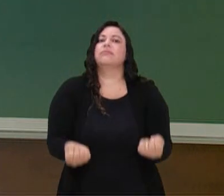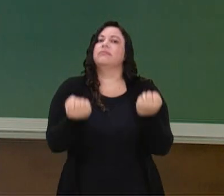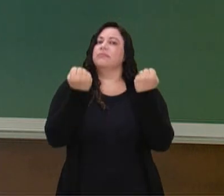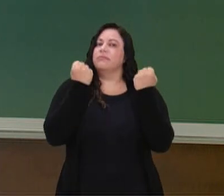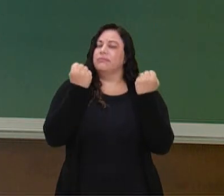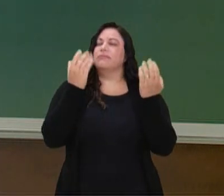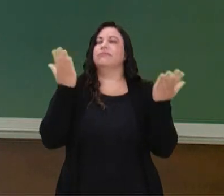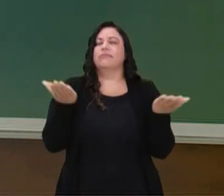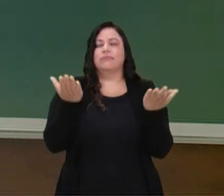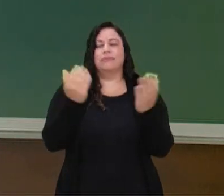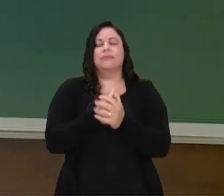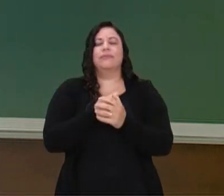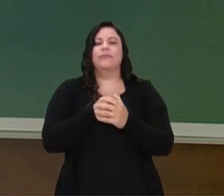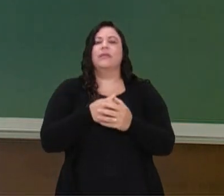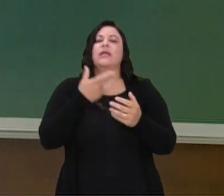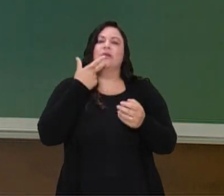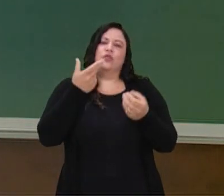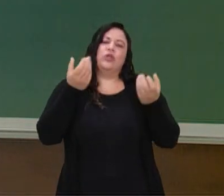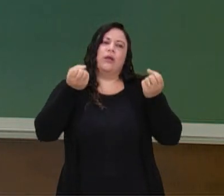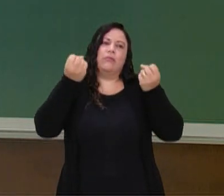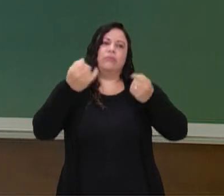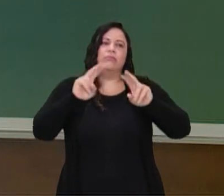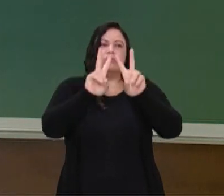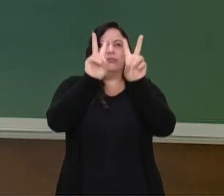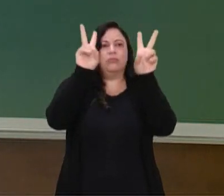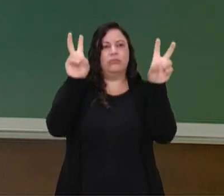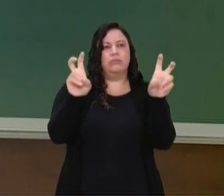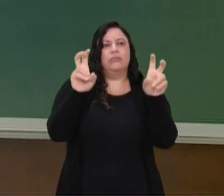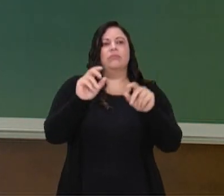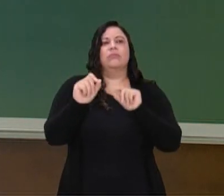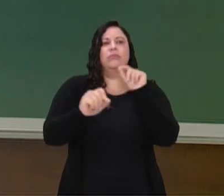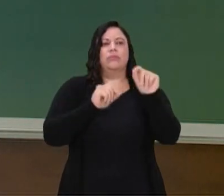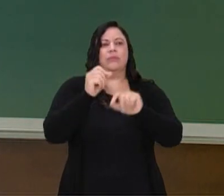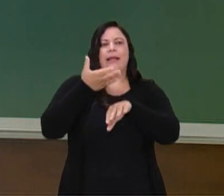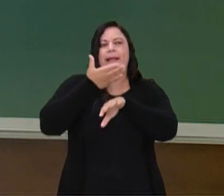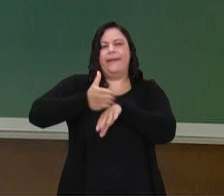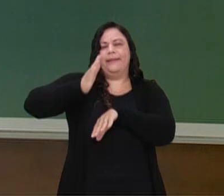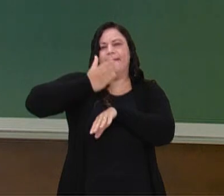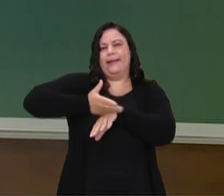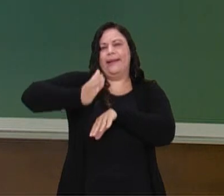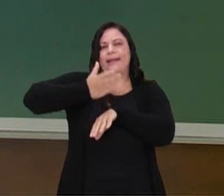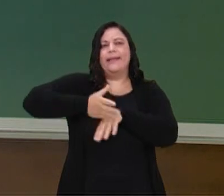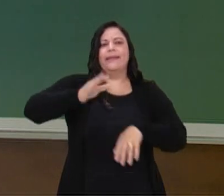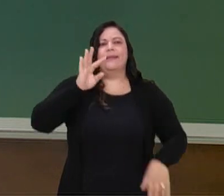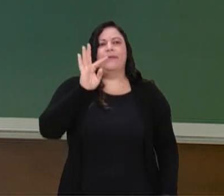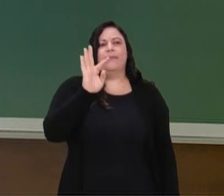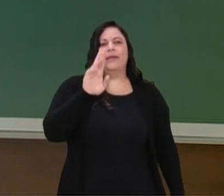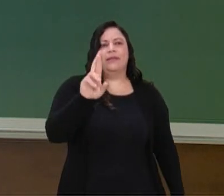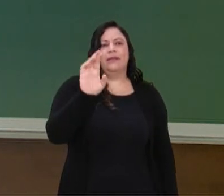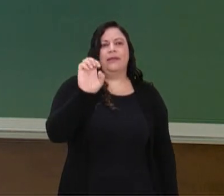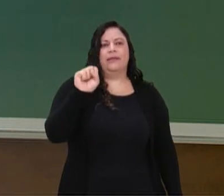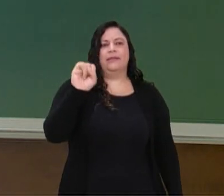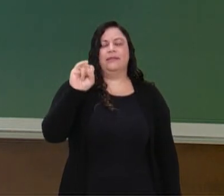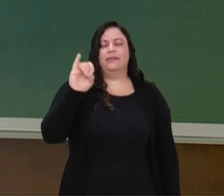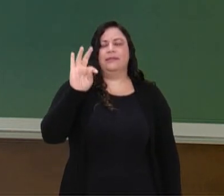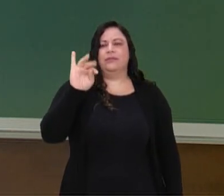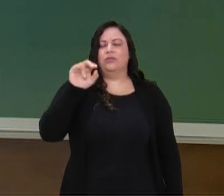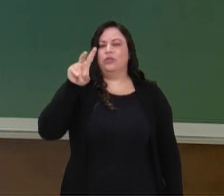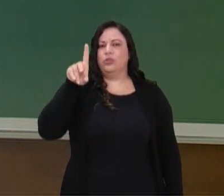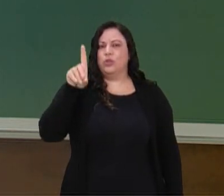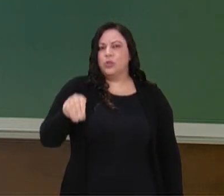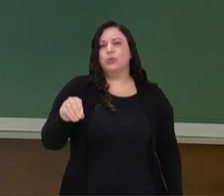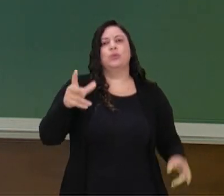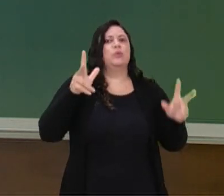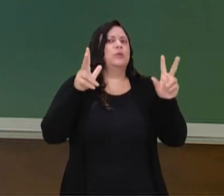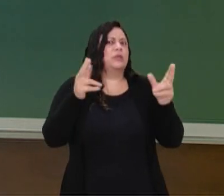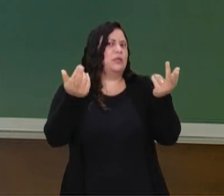a gente fala musculação, mas o termo correto, como está aqui, treinamento resistido. Ou, a gente já ouve muitos falarem